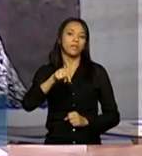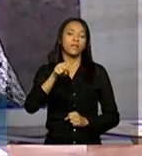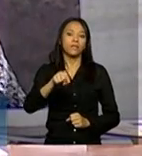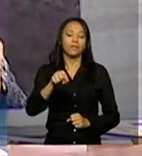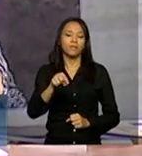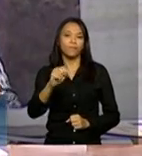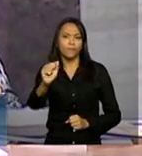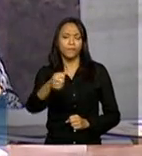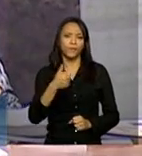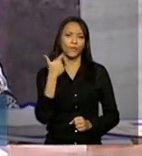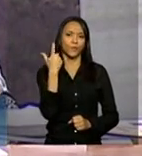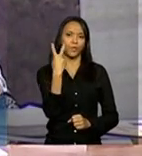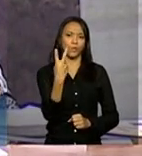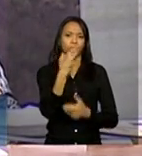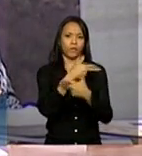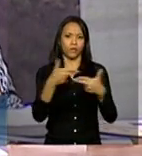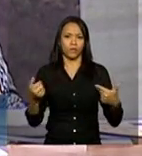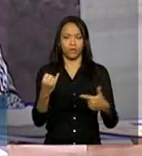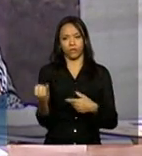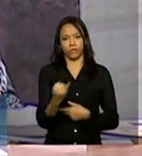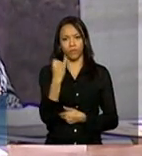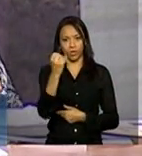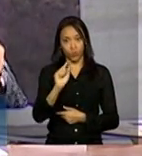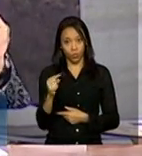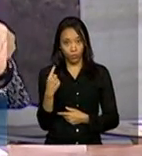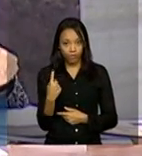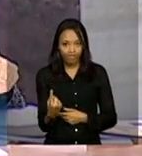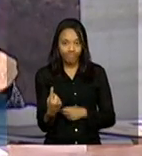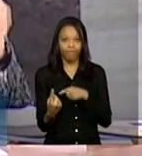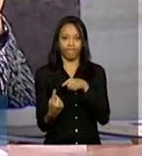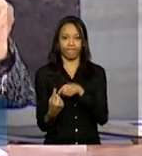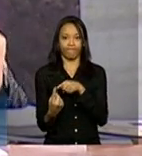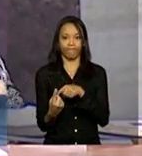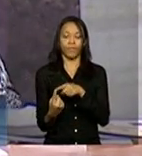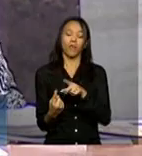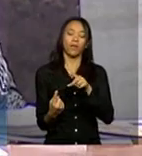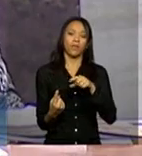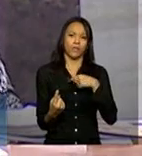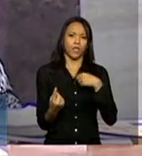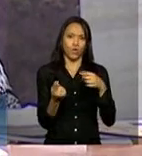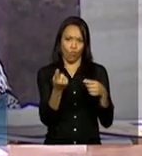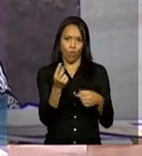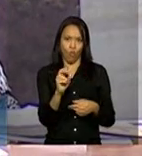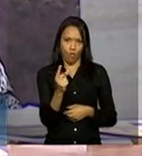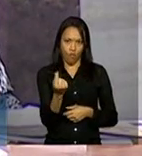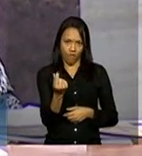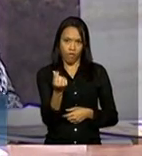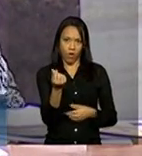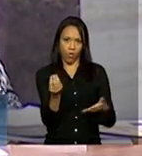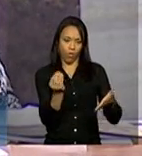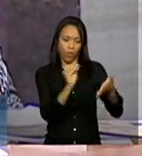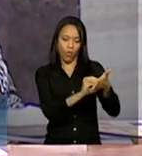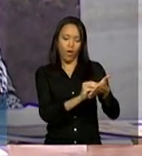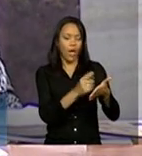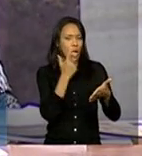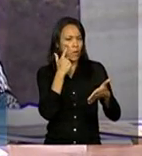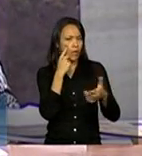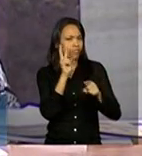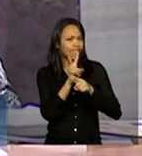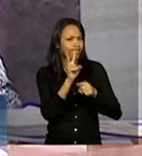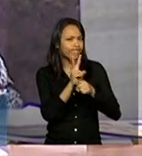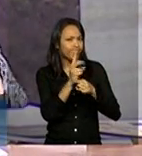duas questões que são fundamentais. Uma, que o valor que nós estamos colocando de dezembro é uma previsão. E nós fomos